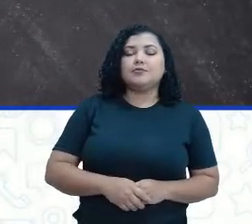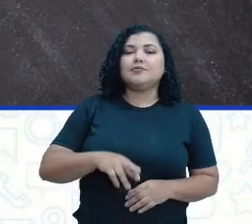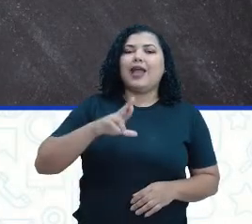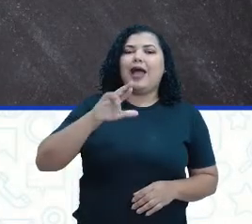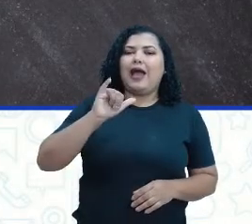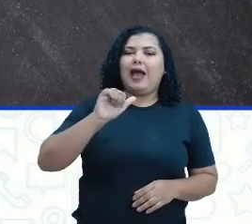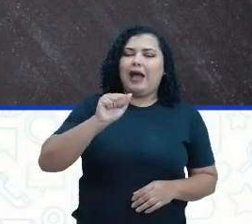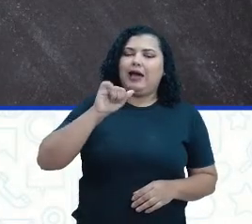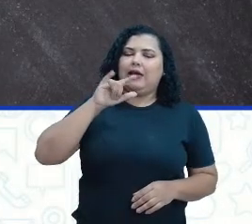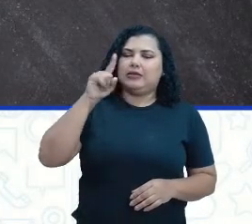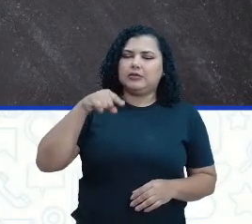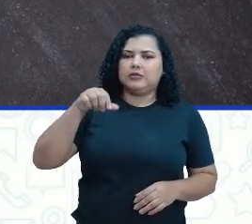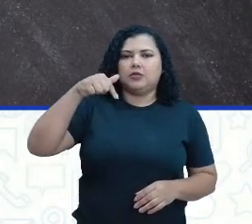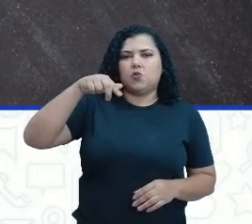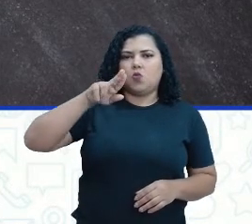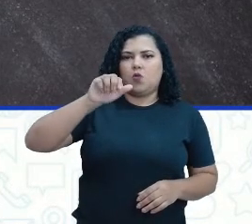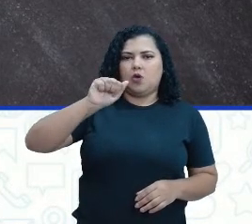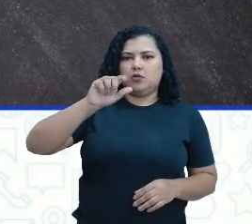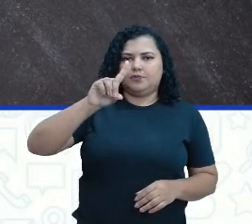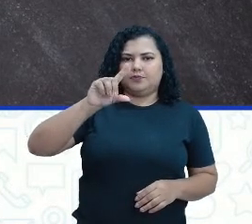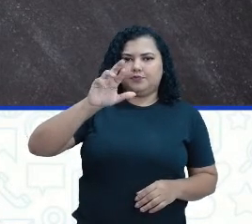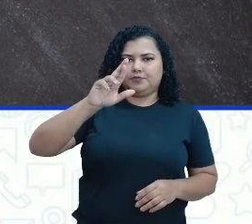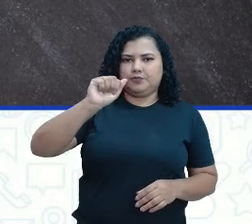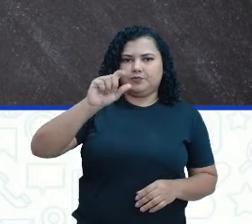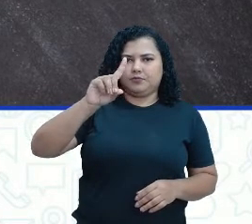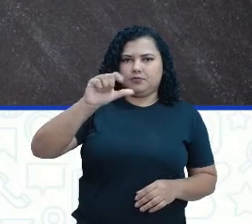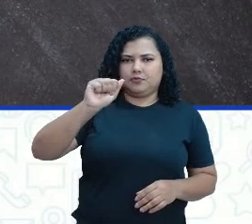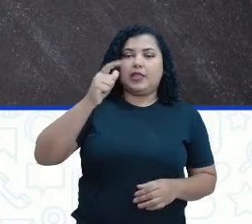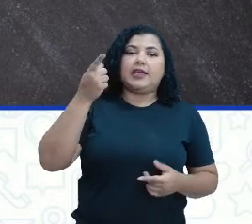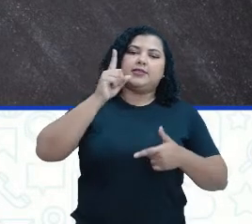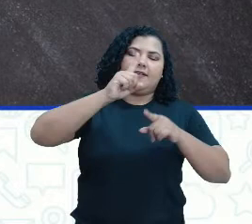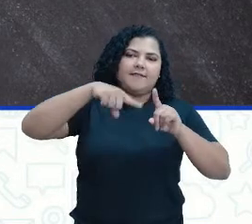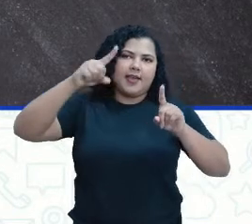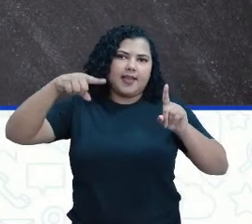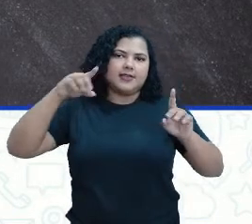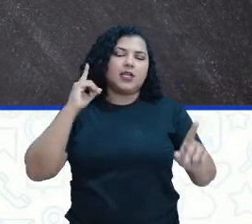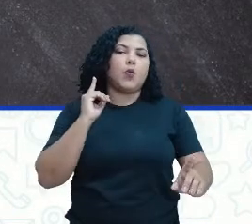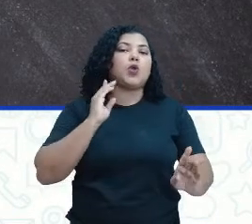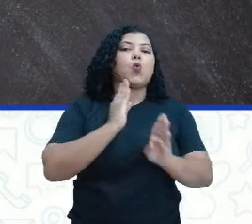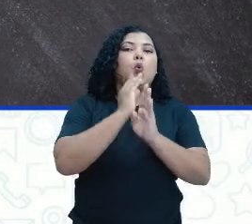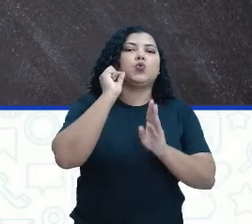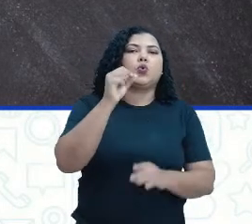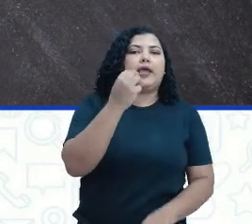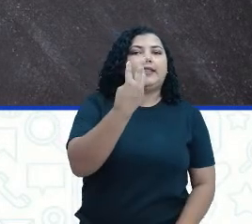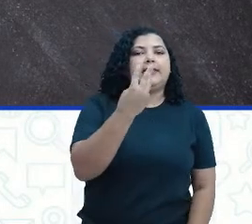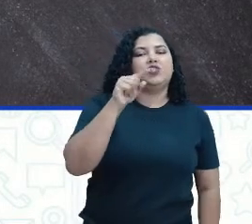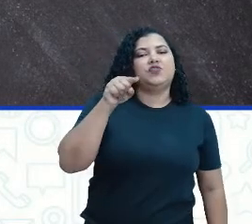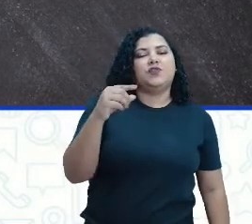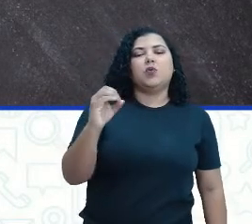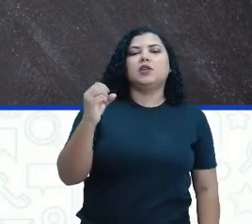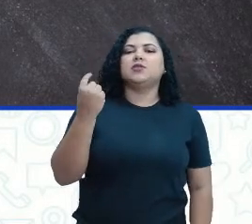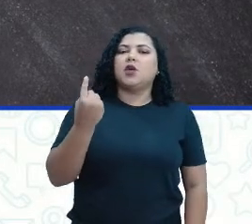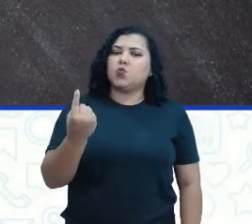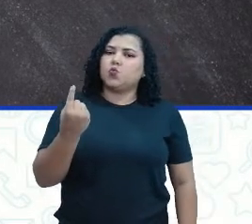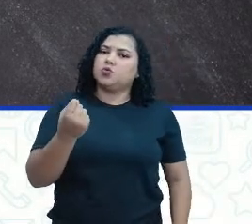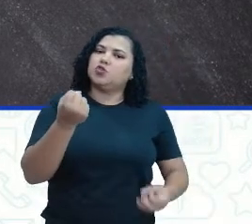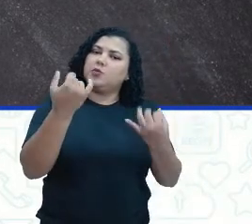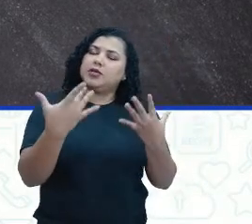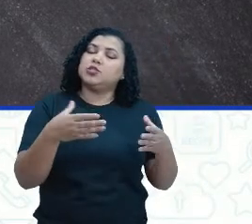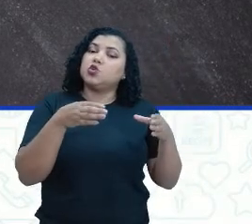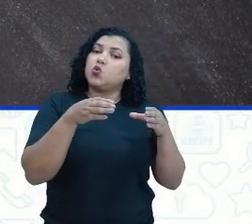dessa variância, eu vou encontrar 3,01, ou seja, quer dizer que essa primeira equipe, ela teve